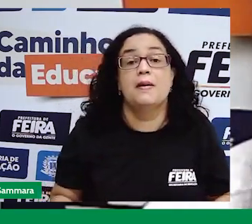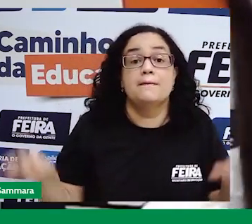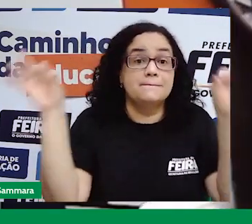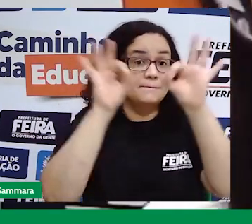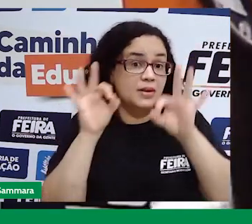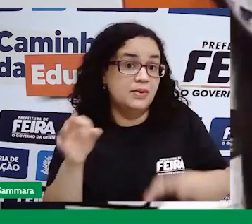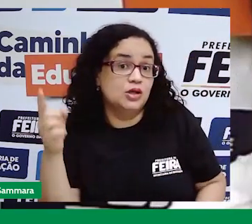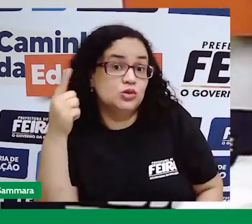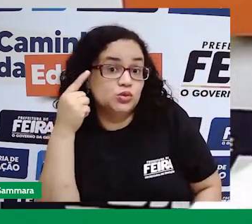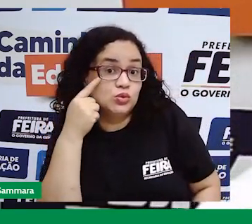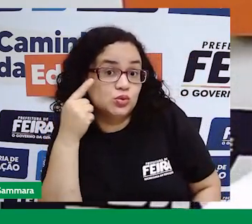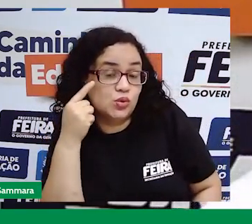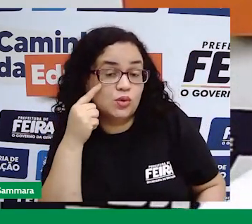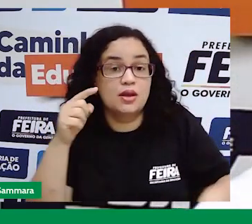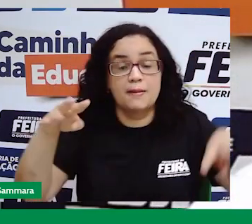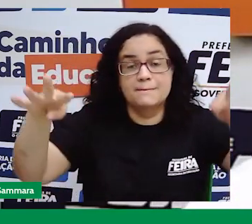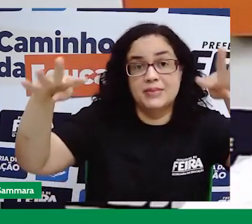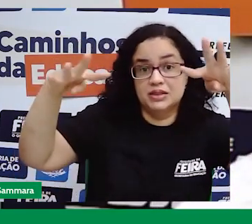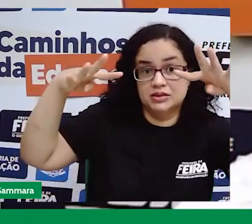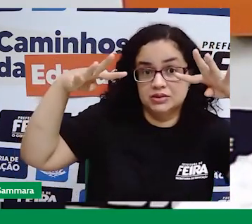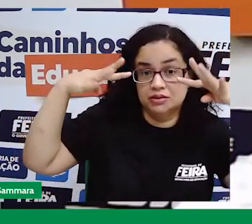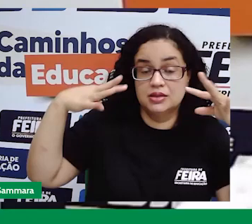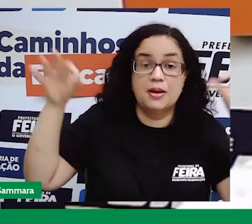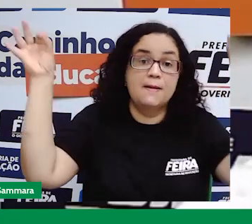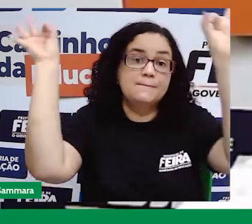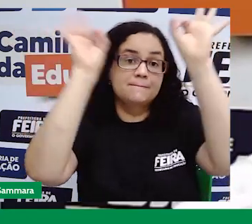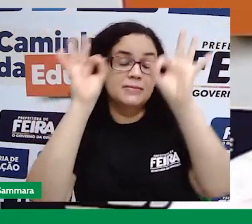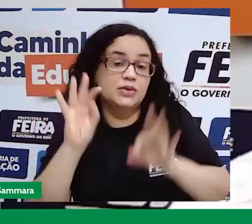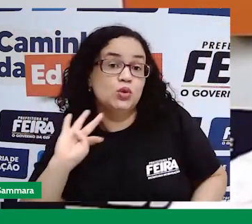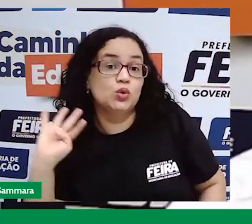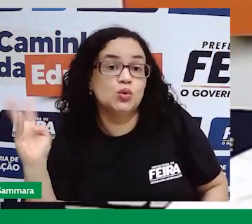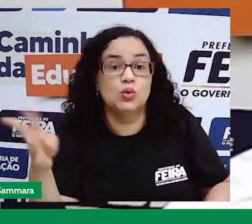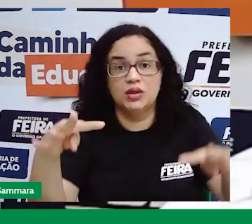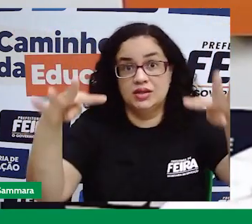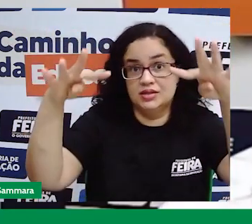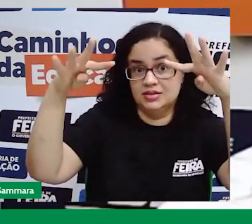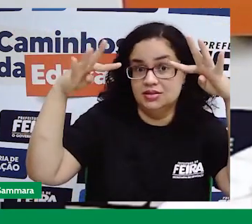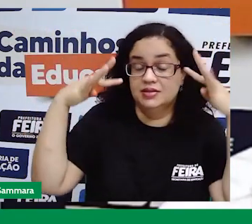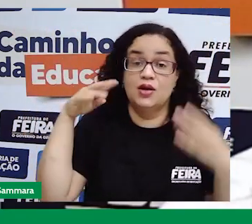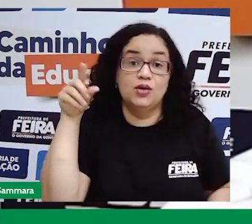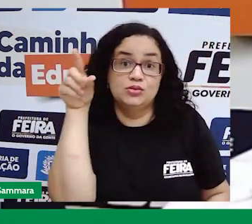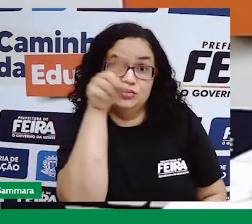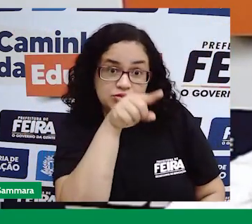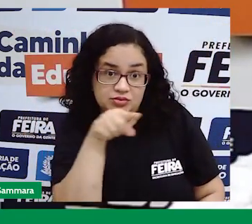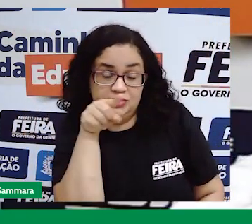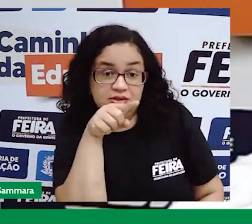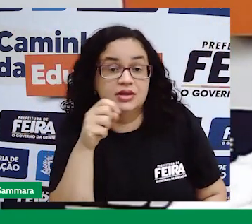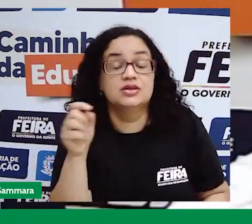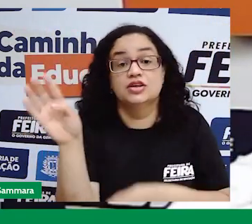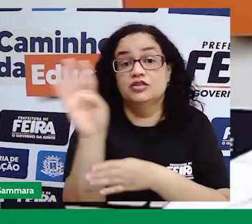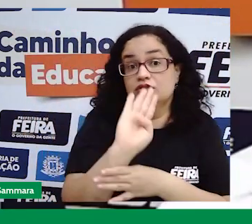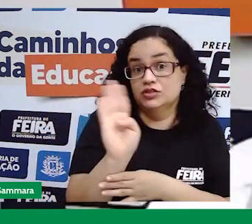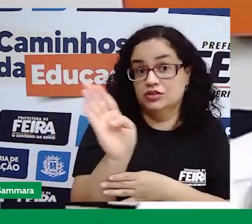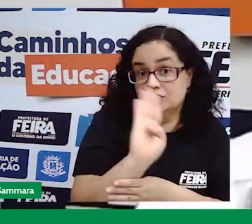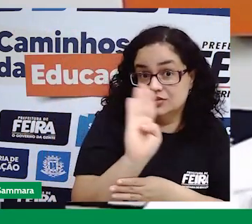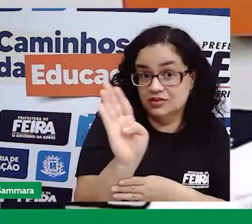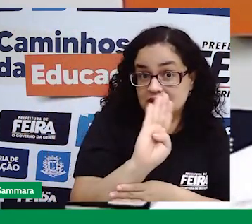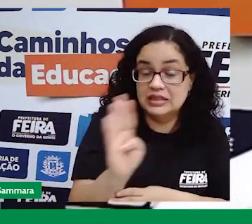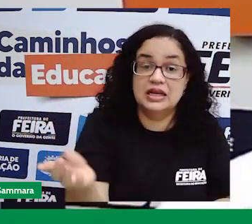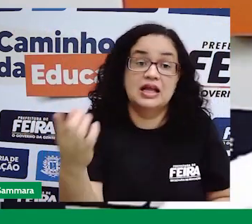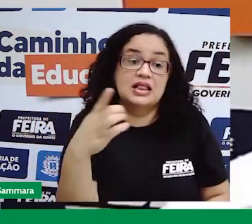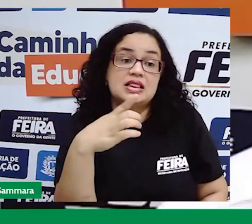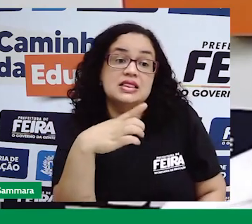os olhos, preparem os ouvidos, preparem toda a atenção de vocês para que a nossa videoaula aí lhe ofereça